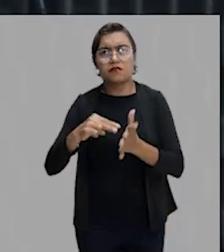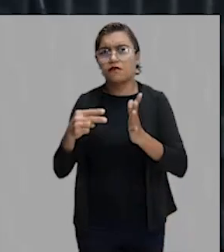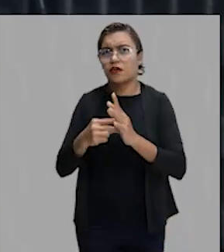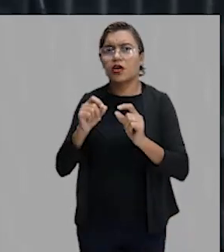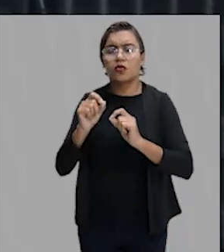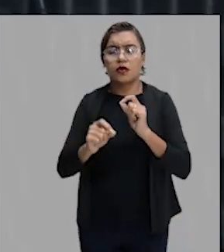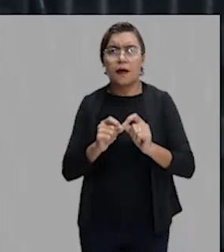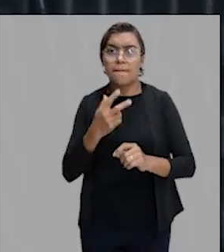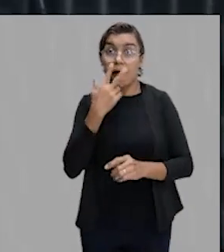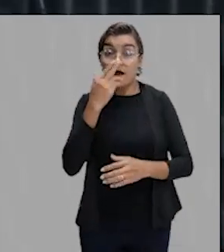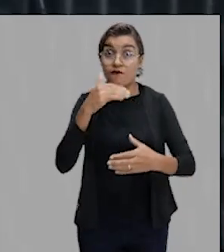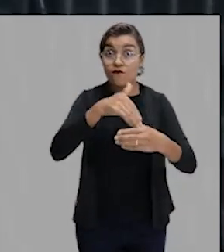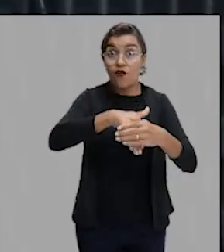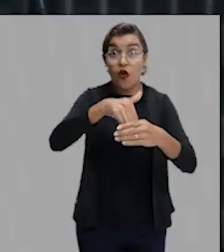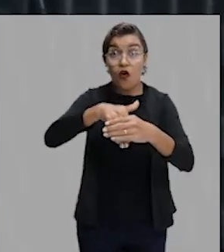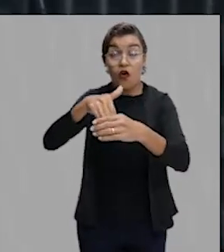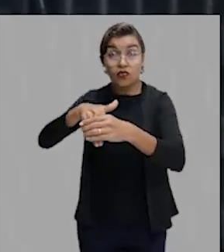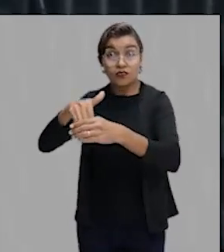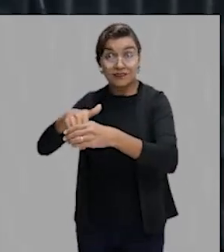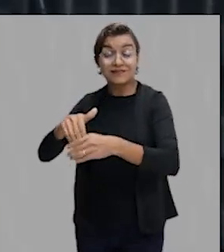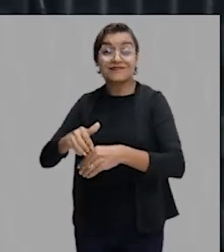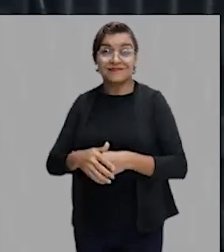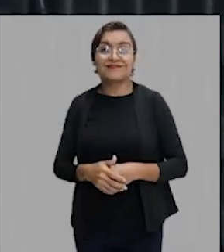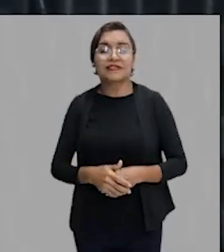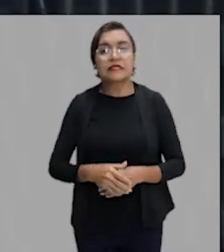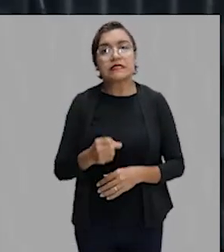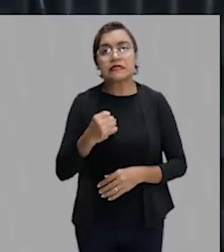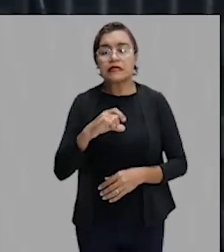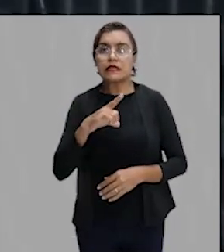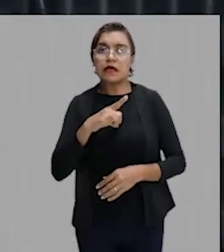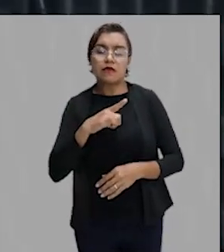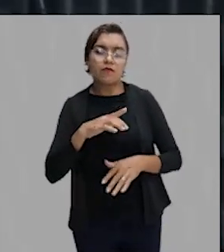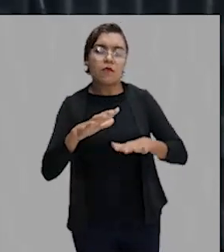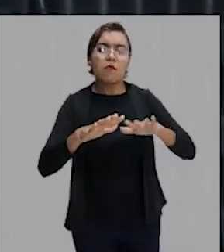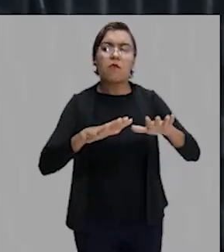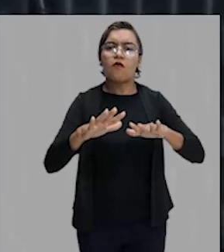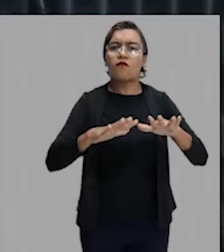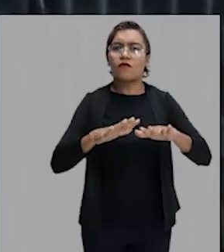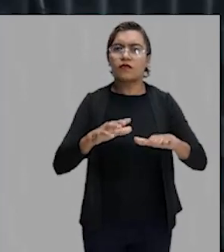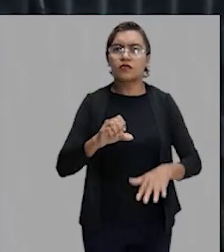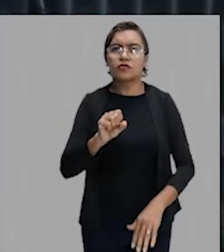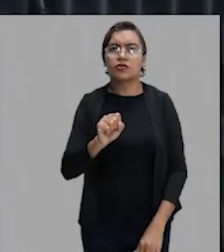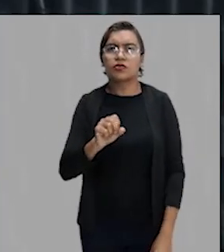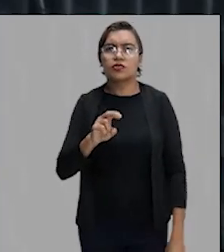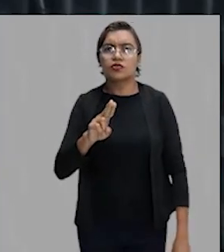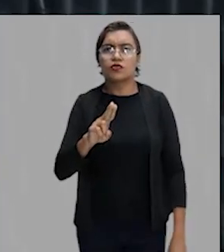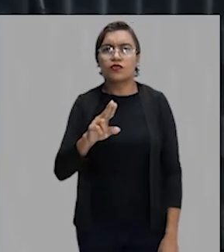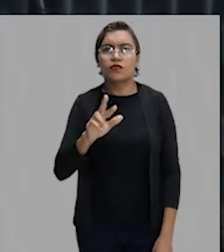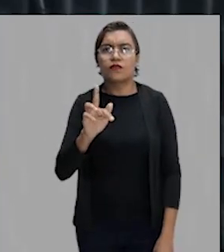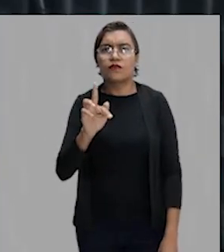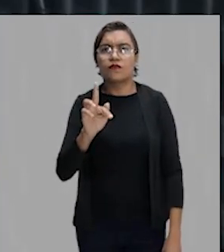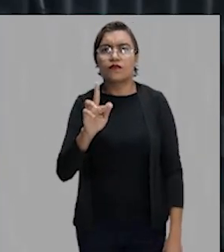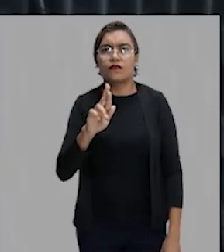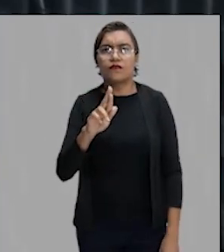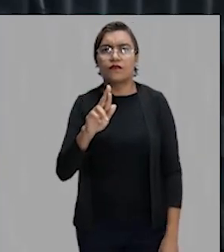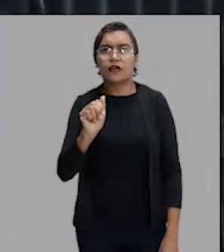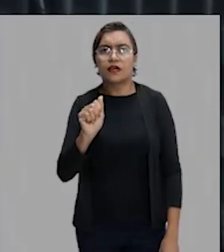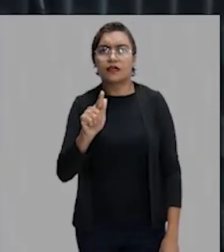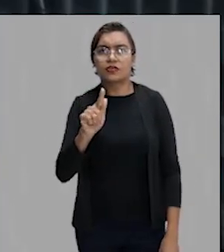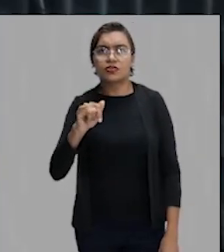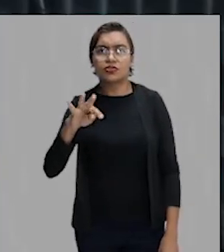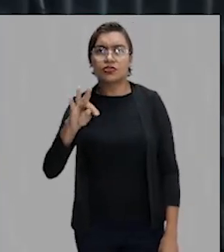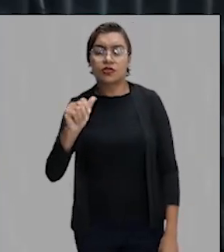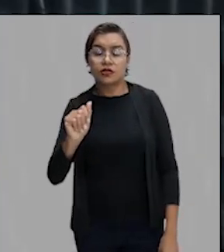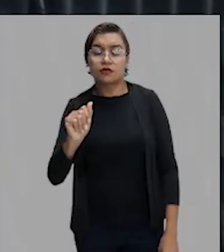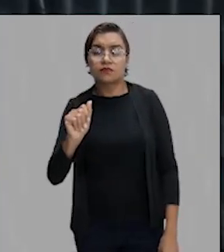que voto. Então pensa comigo, se existe um movimento chamado sufragista, esse movimento vai lutar